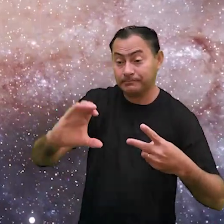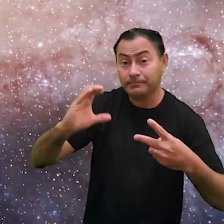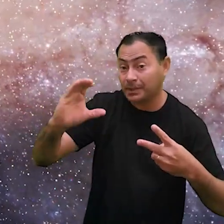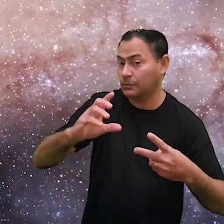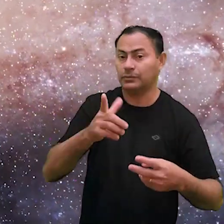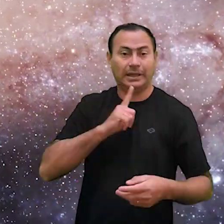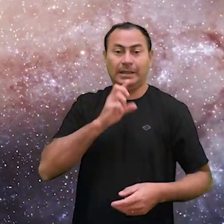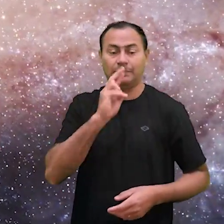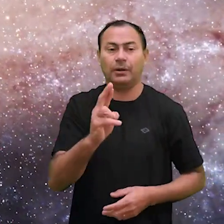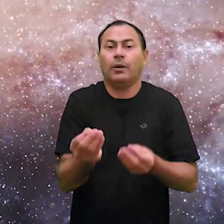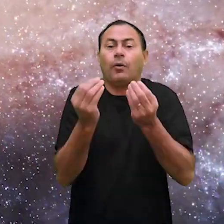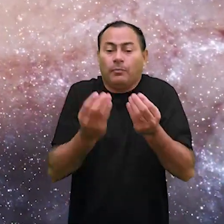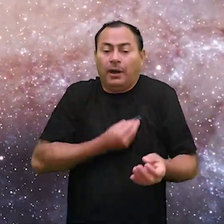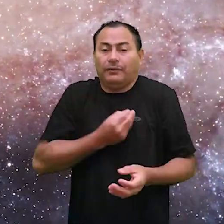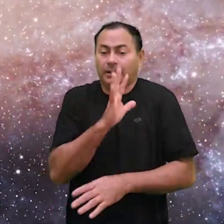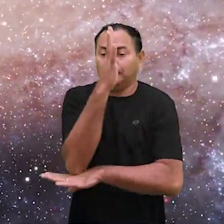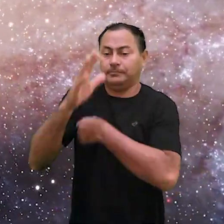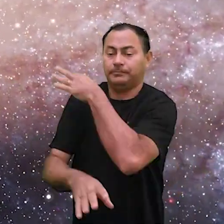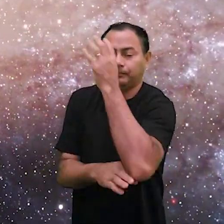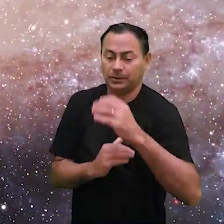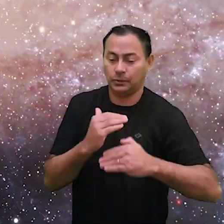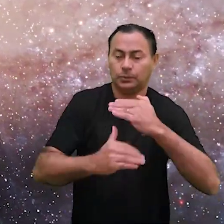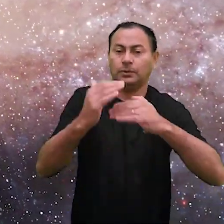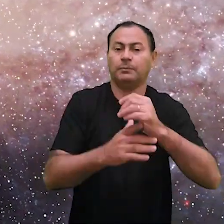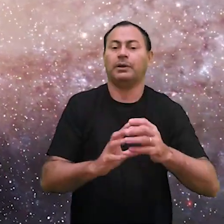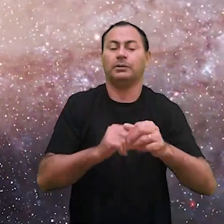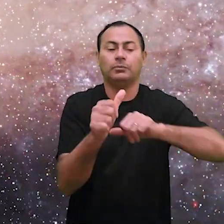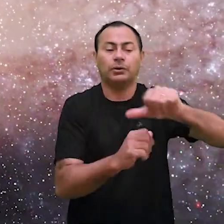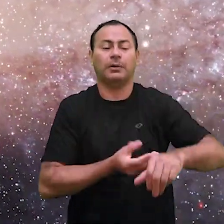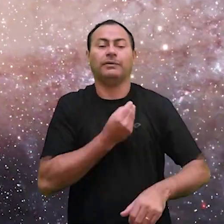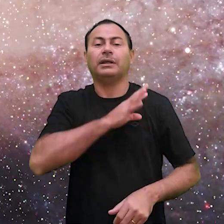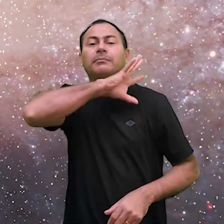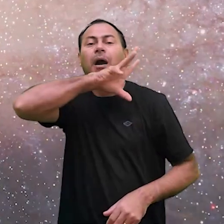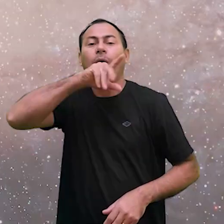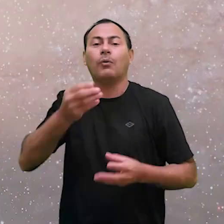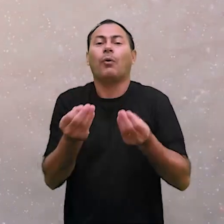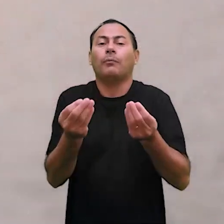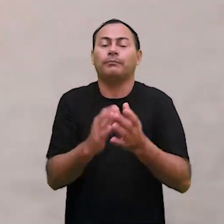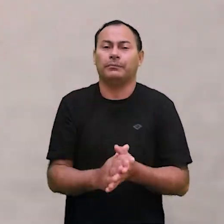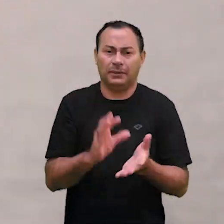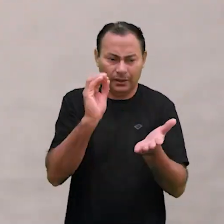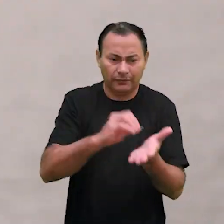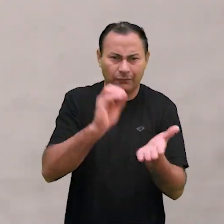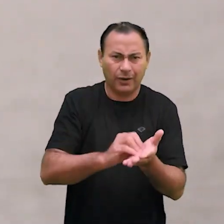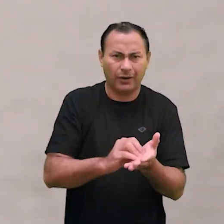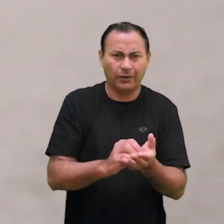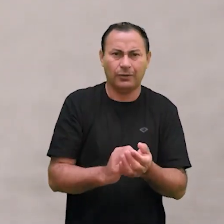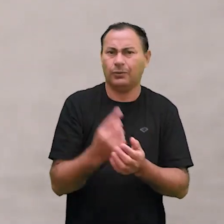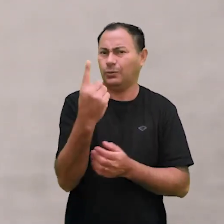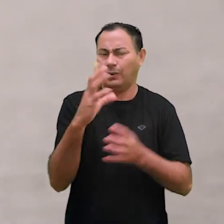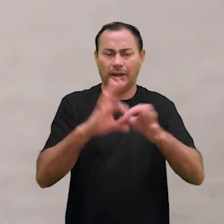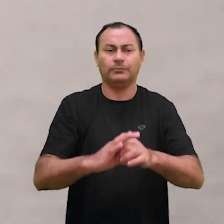qual os cientistas não encontram resposta é como a vida vegetal evoluiu para a vida animal. Não